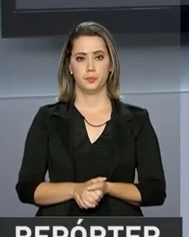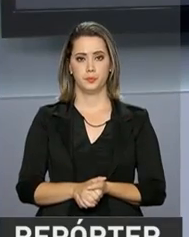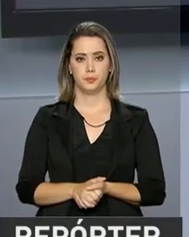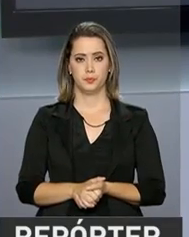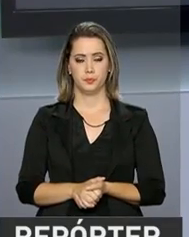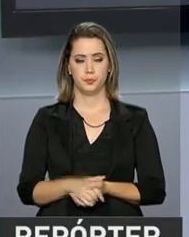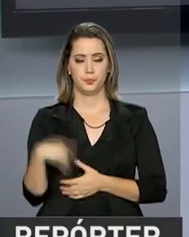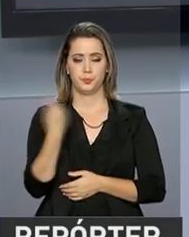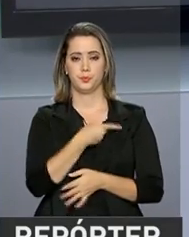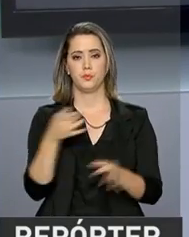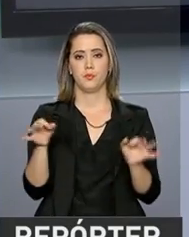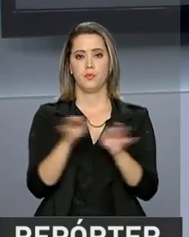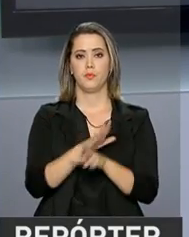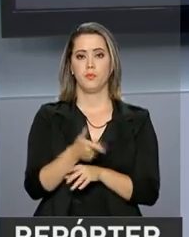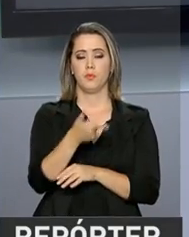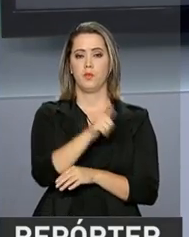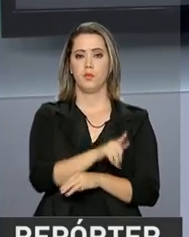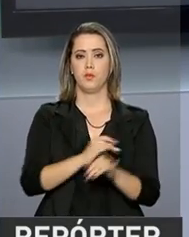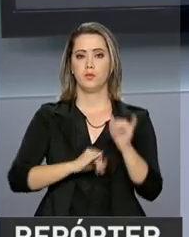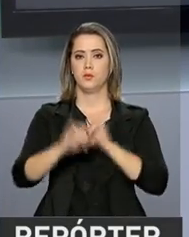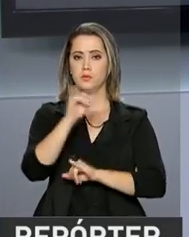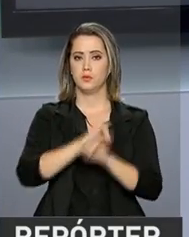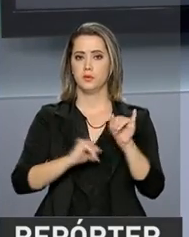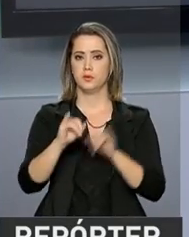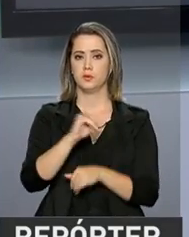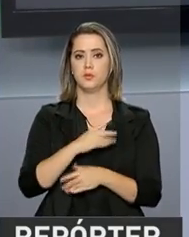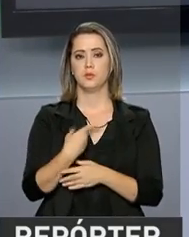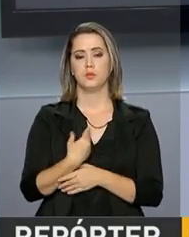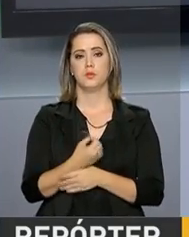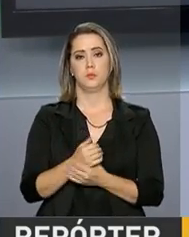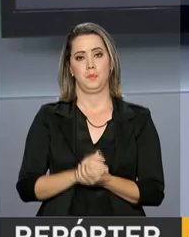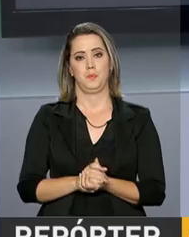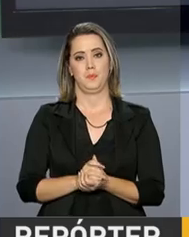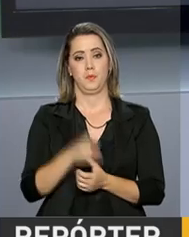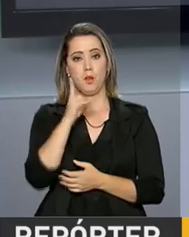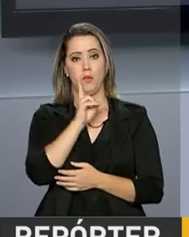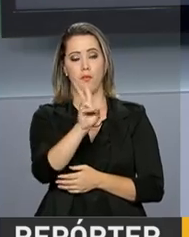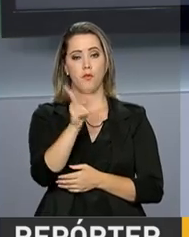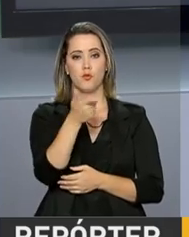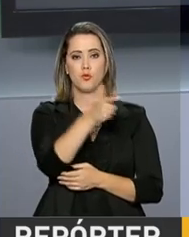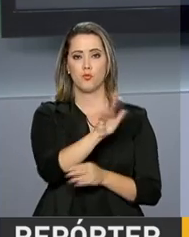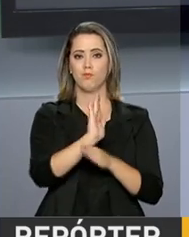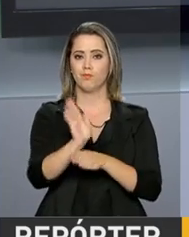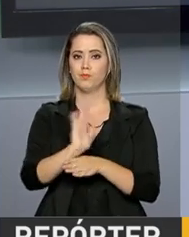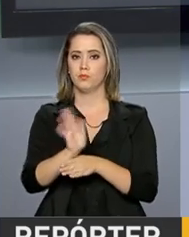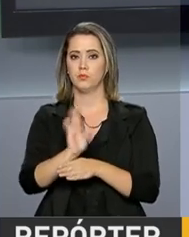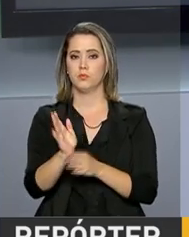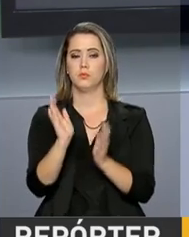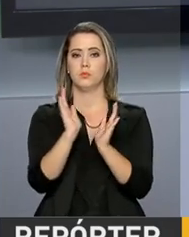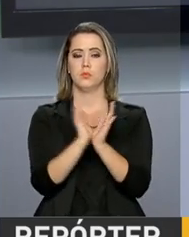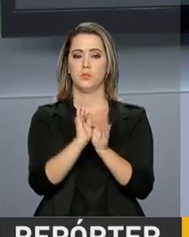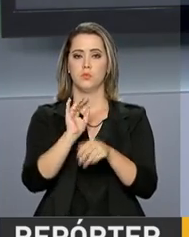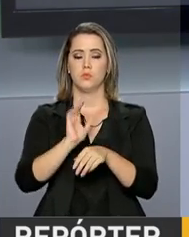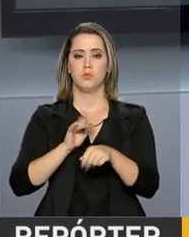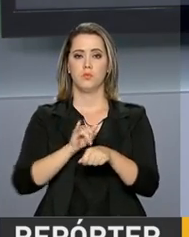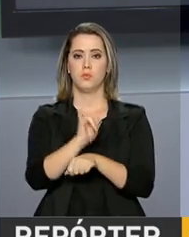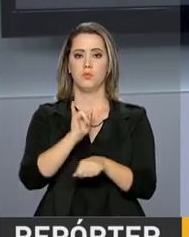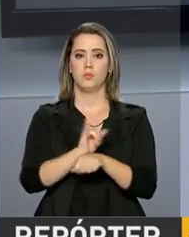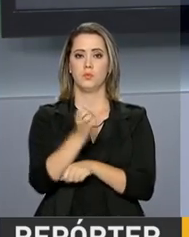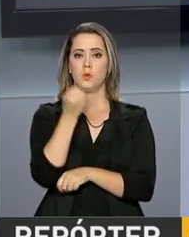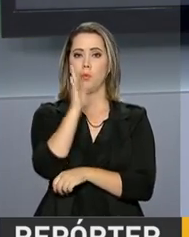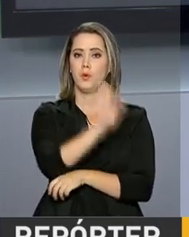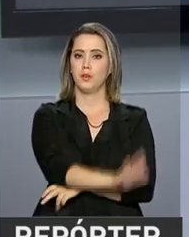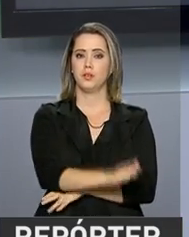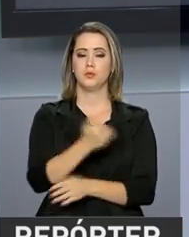ficamos por por aqui podemos voltar a qualquer momento com outras informações reveja as matérias em nosso canal no YouTube uma